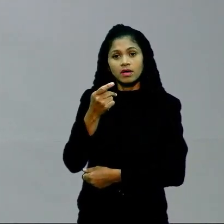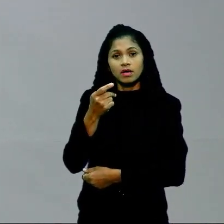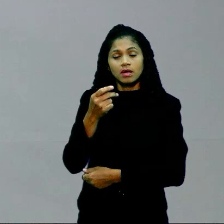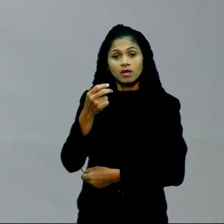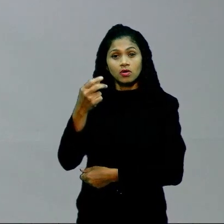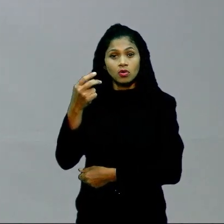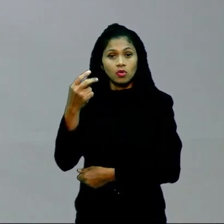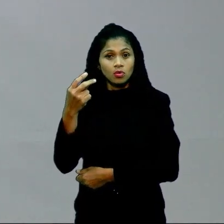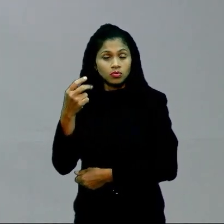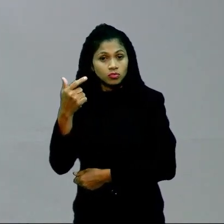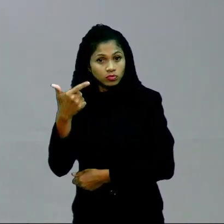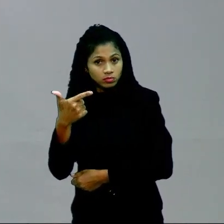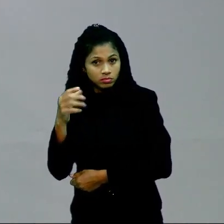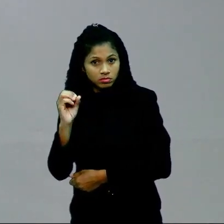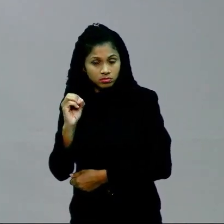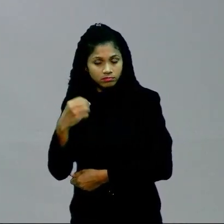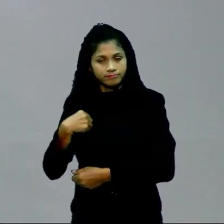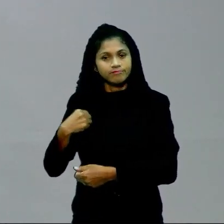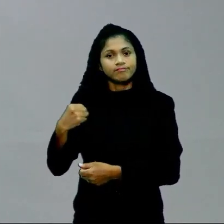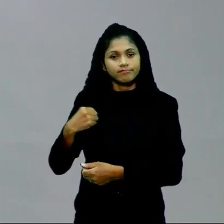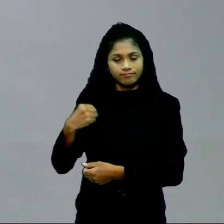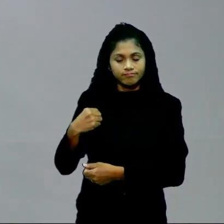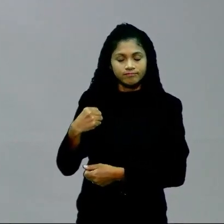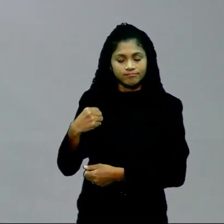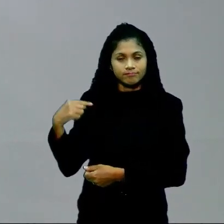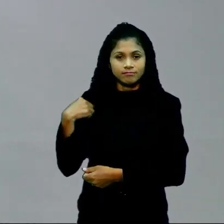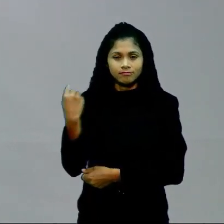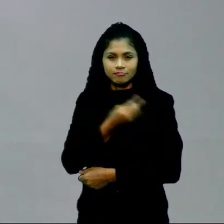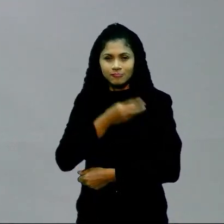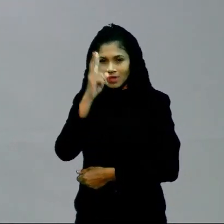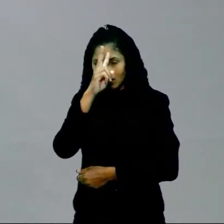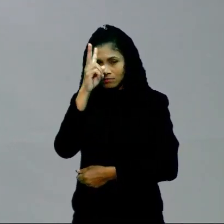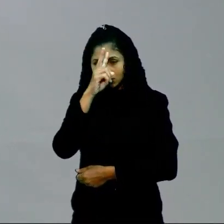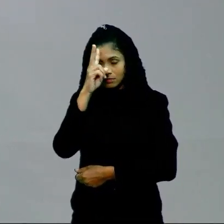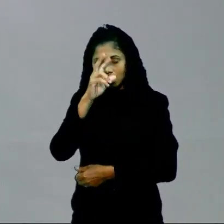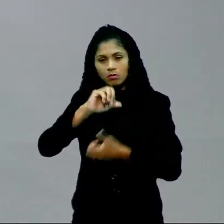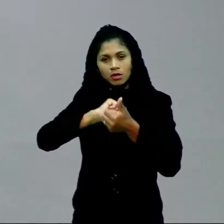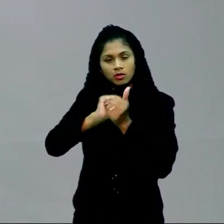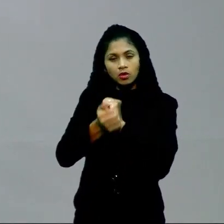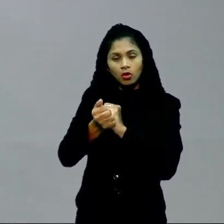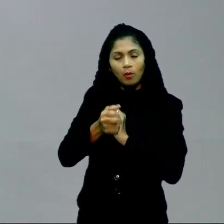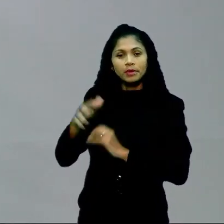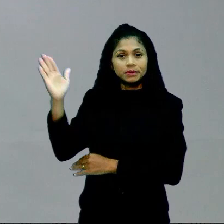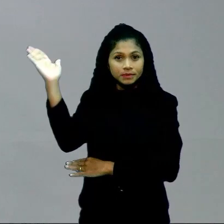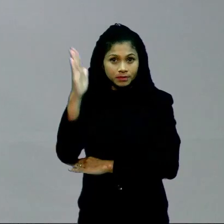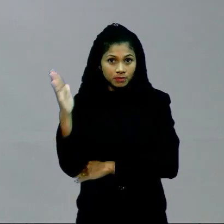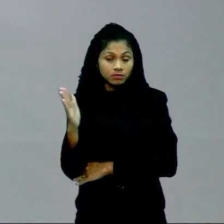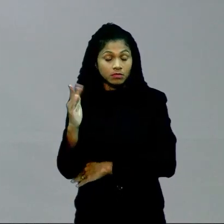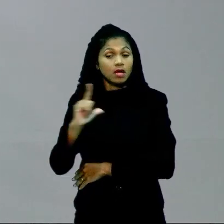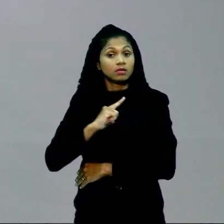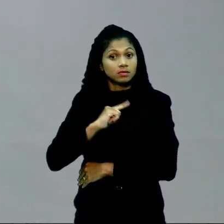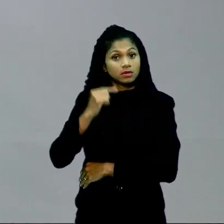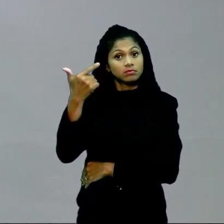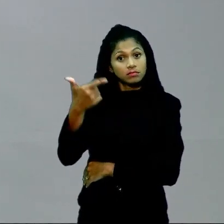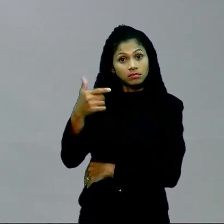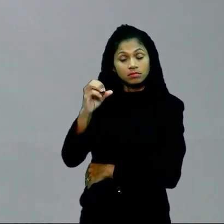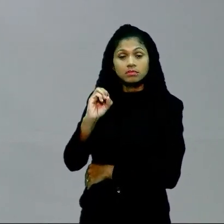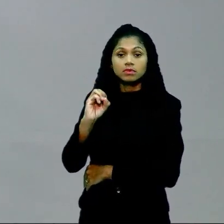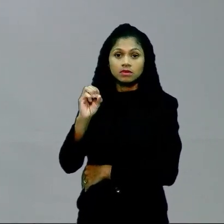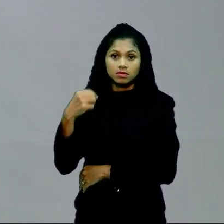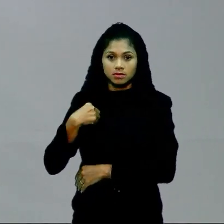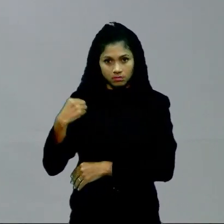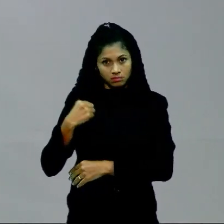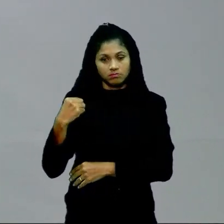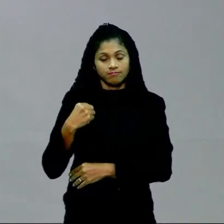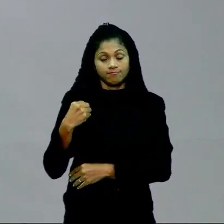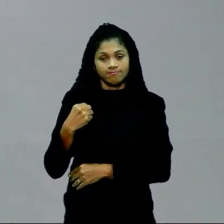pode lembrar do nosso Campeonato Brasileiro, tá? Ali são 20 times. Tudo bem?